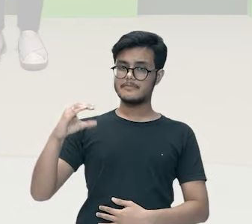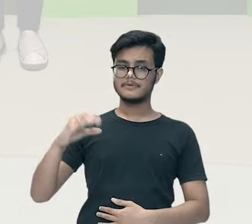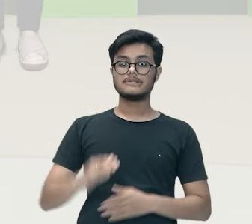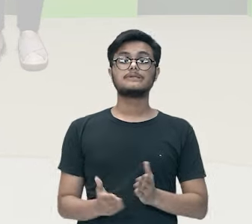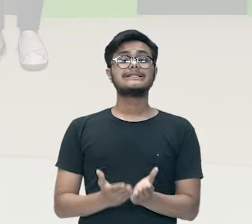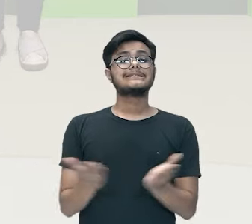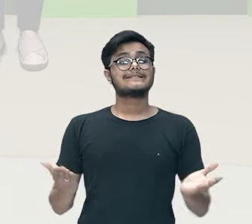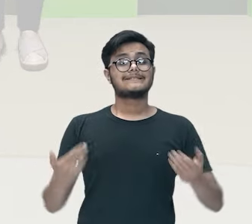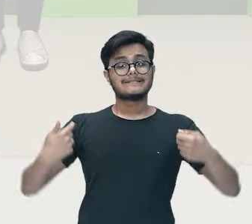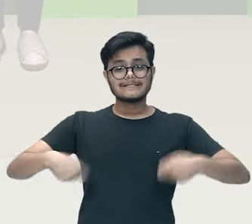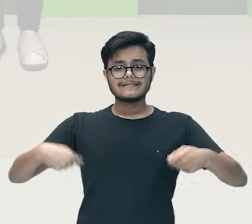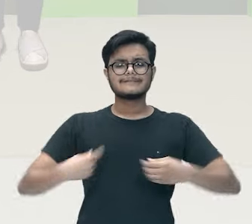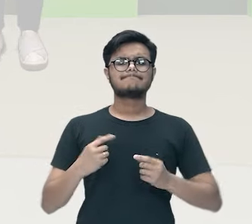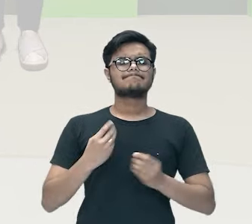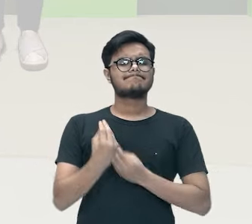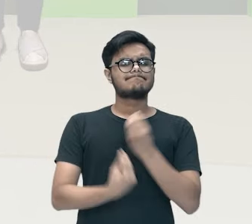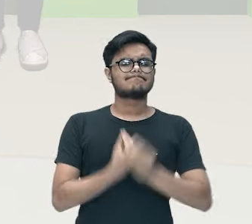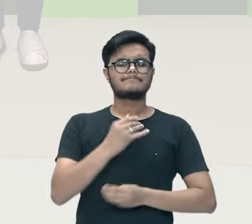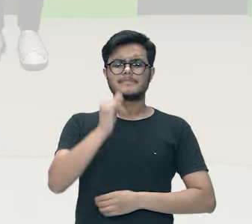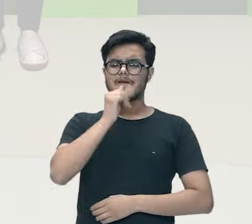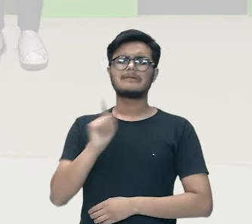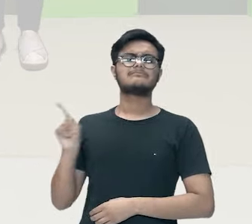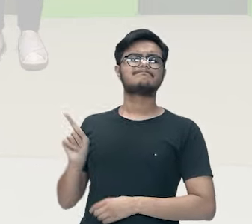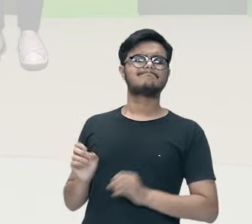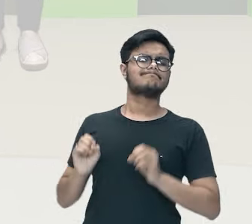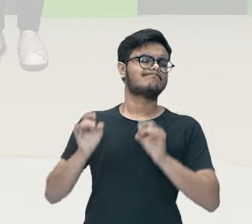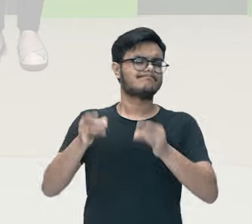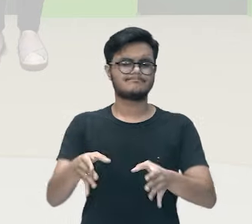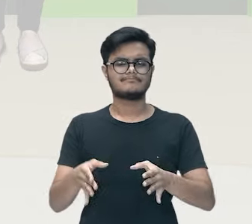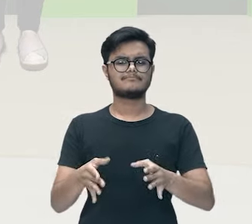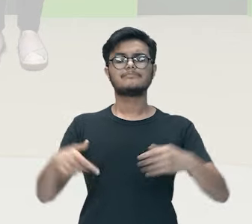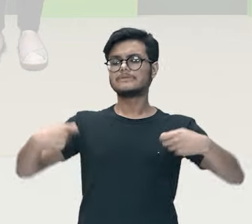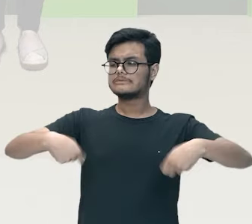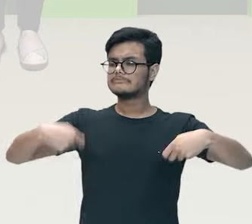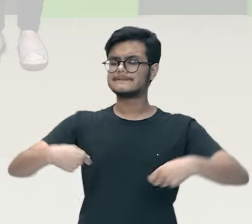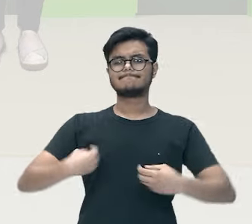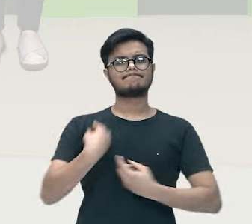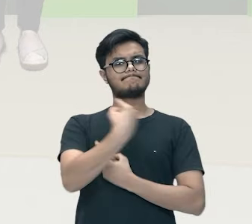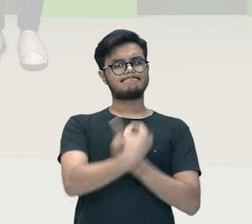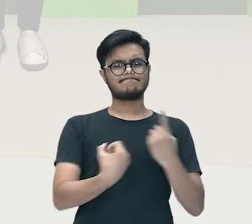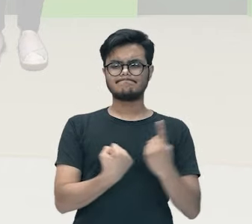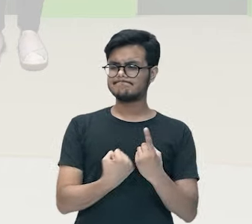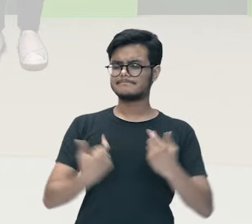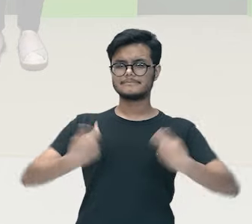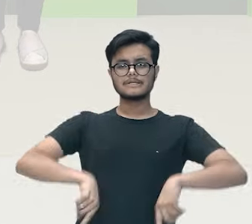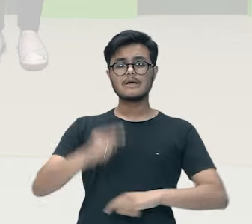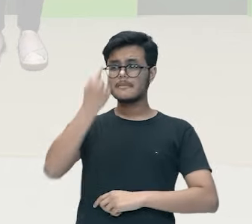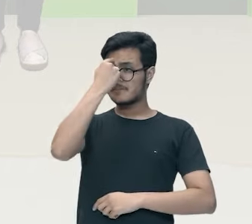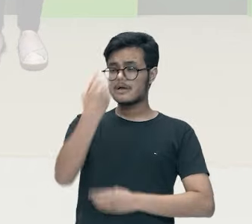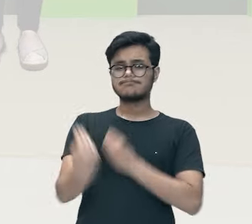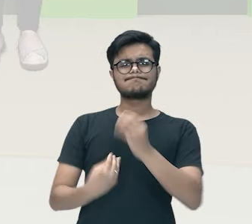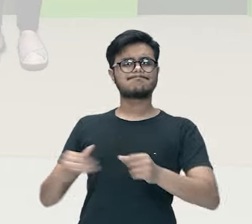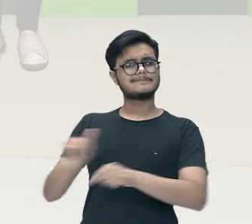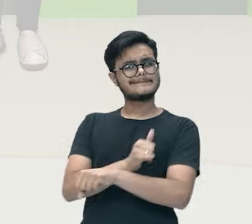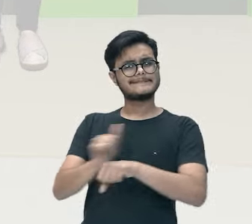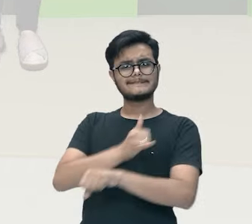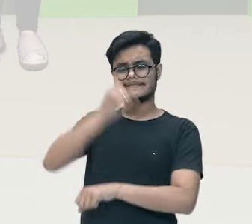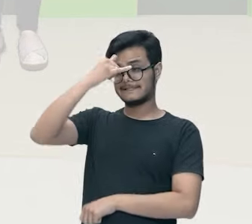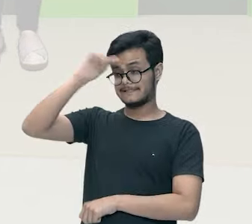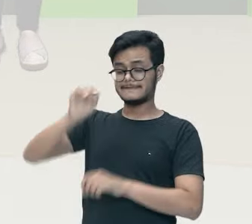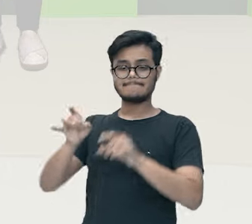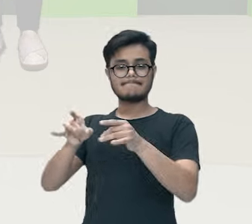a questão do que fazer, né, com esse material, que a gente precisa, né, enquanto sociedade, também pensar. É muito bom, é muito